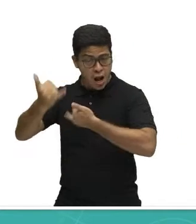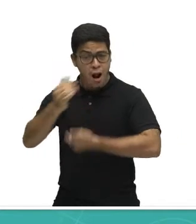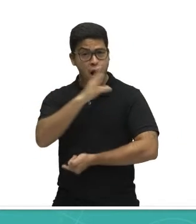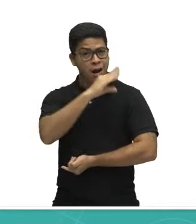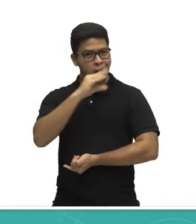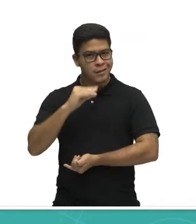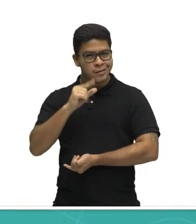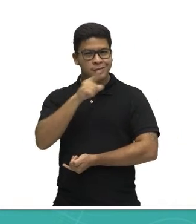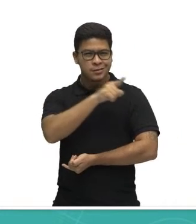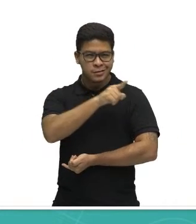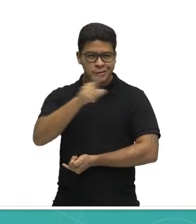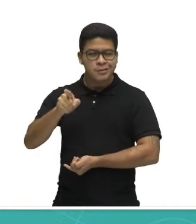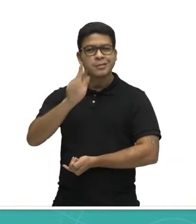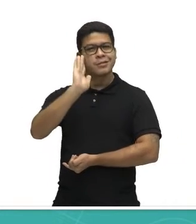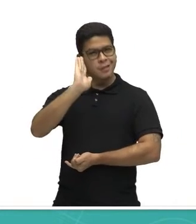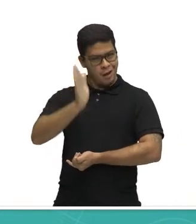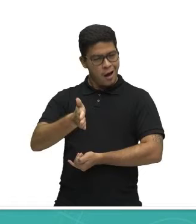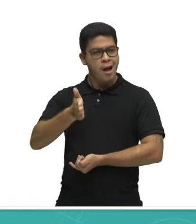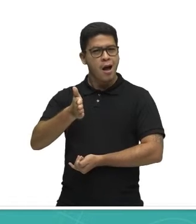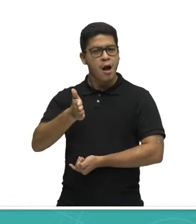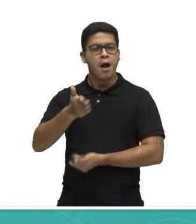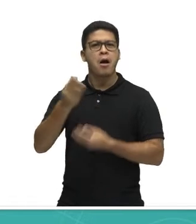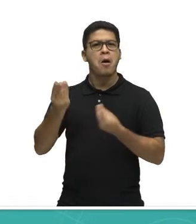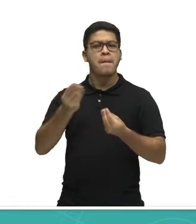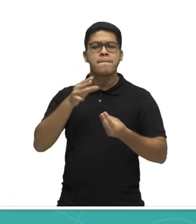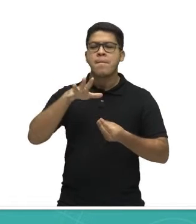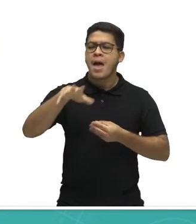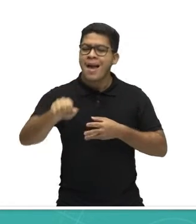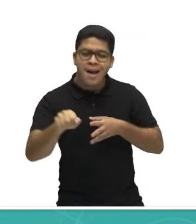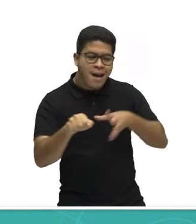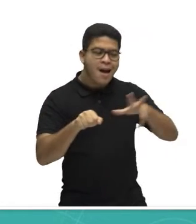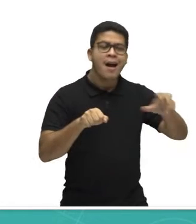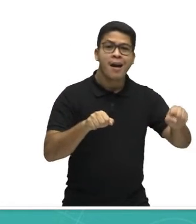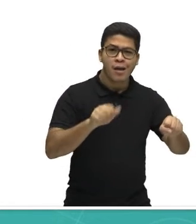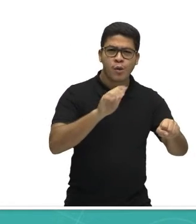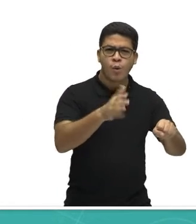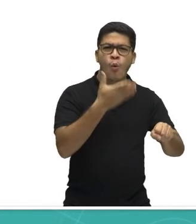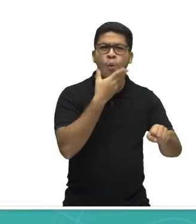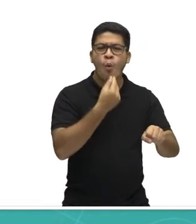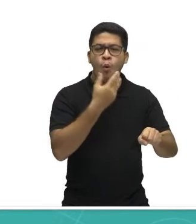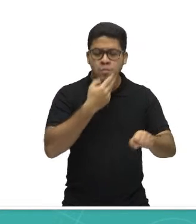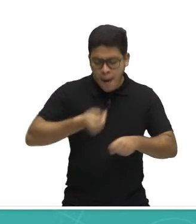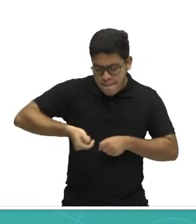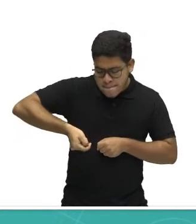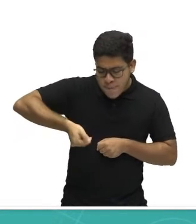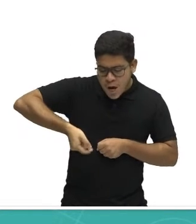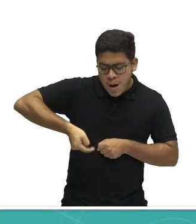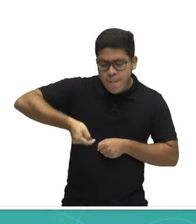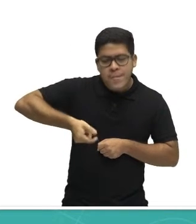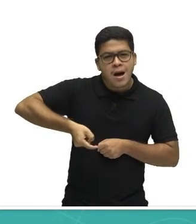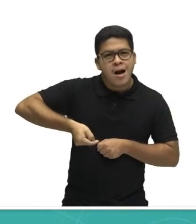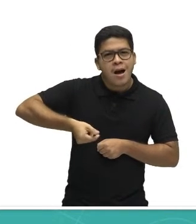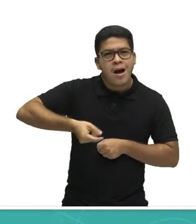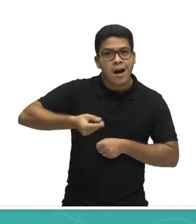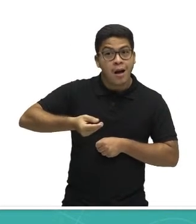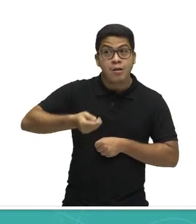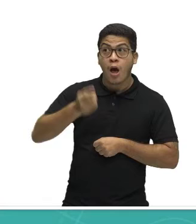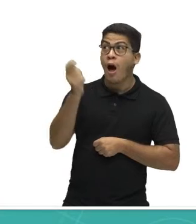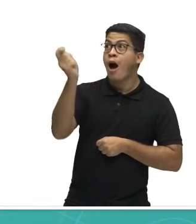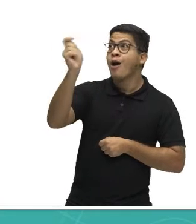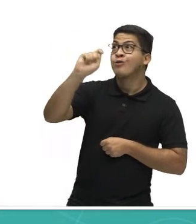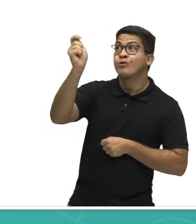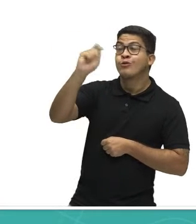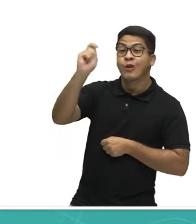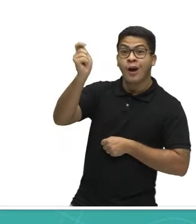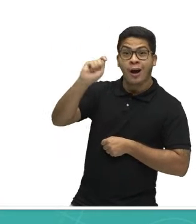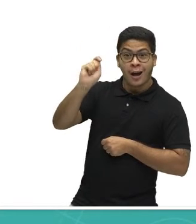já brincaram, por exemplo, de pega-pega? Os meninos já brincaram de bolinha de gude? E a pipa, que aqui no